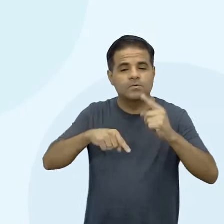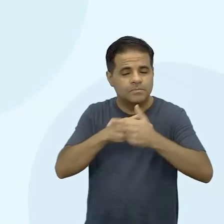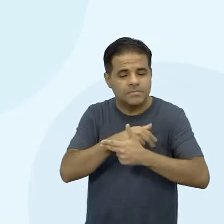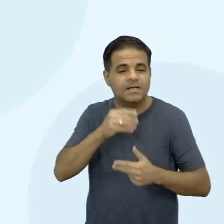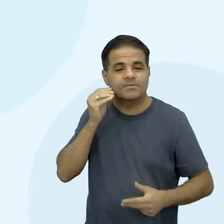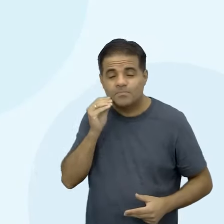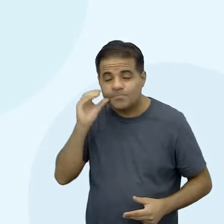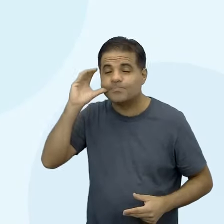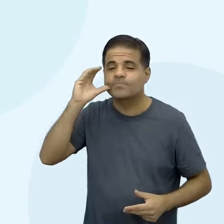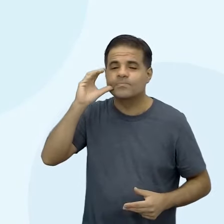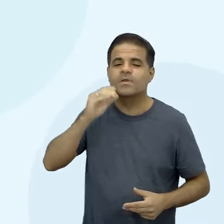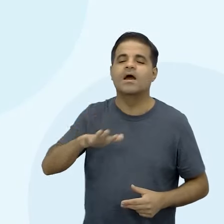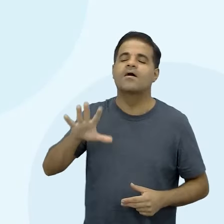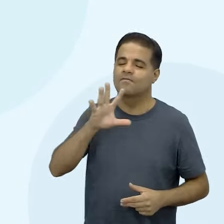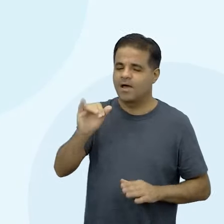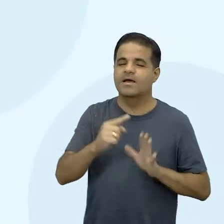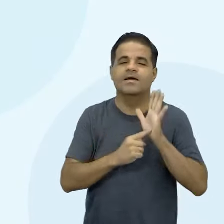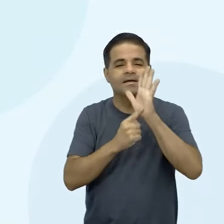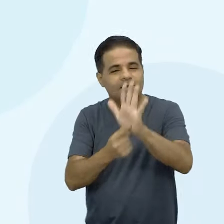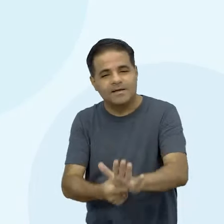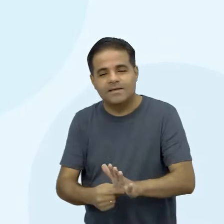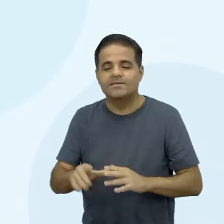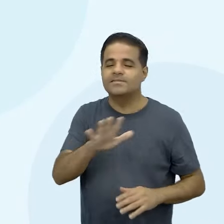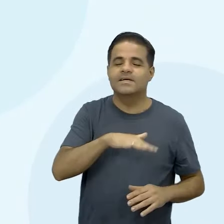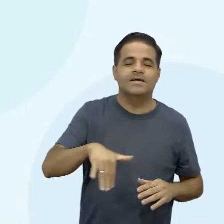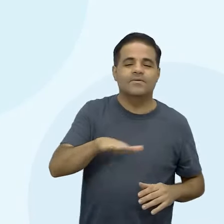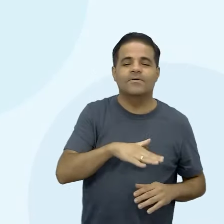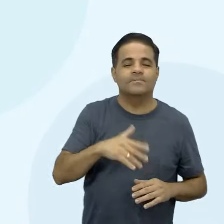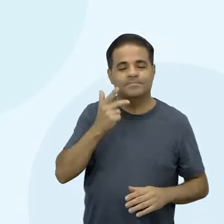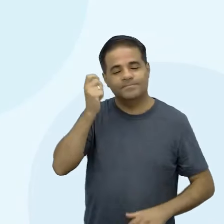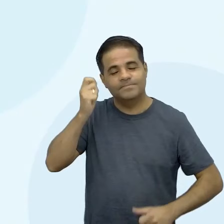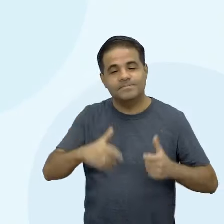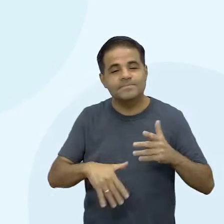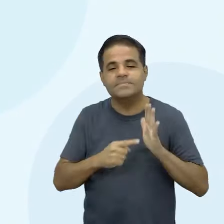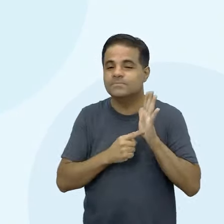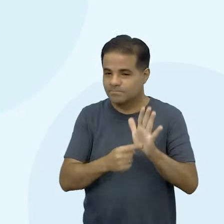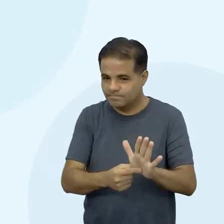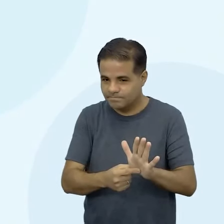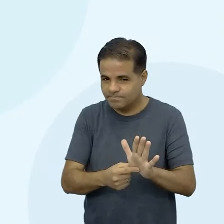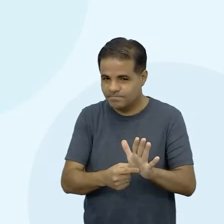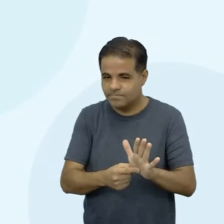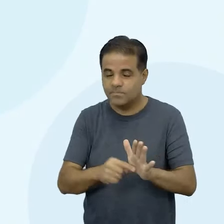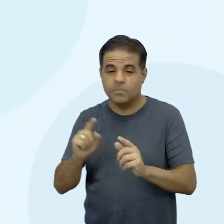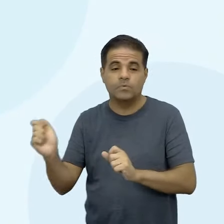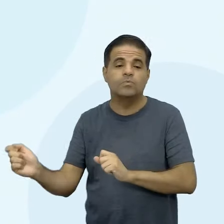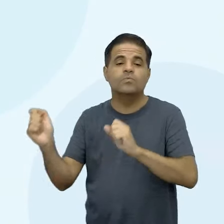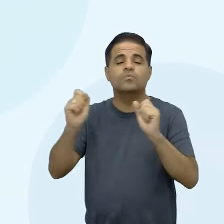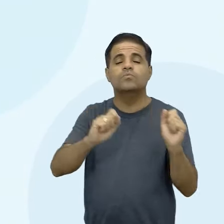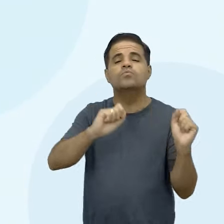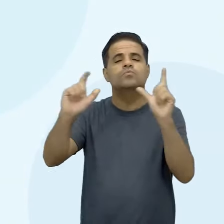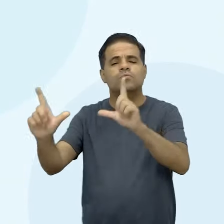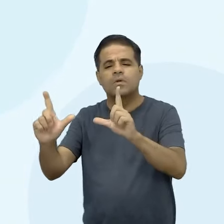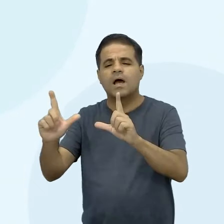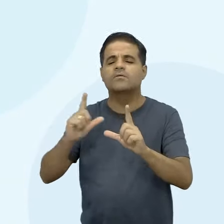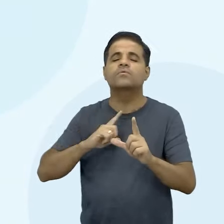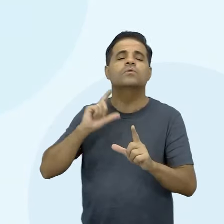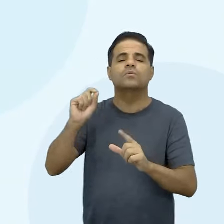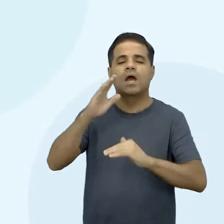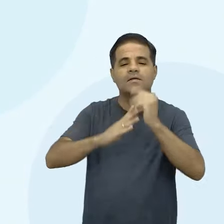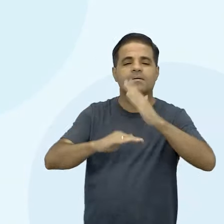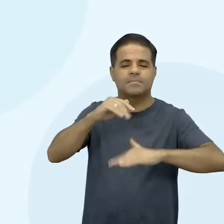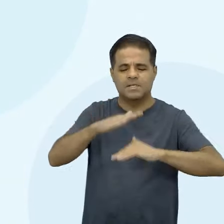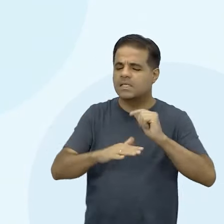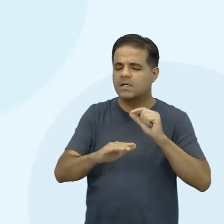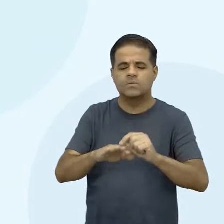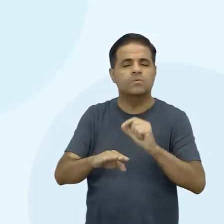de conhecimento que vão ser abordados nesse componente. E do outro lado, a gente tem as habilidades. As